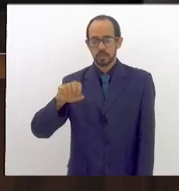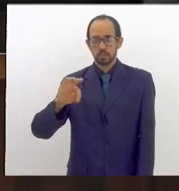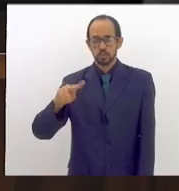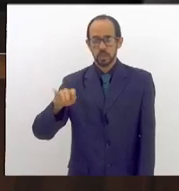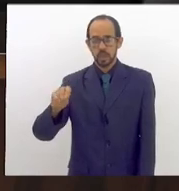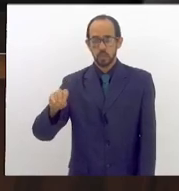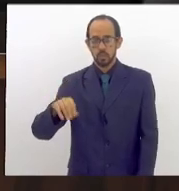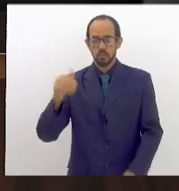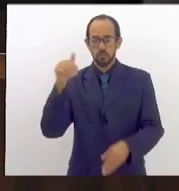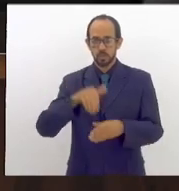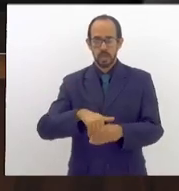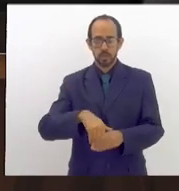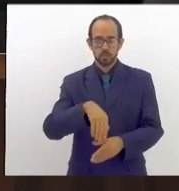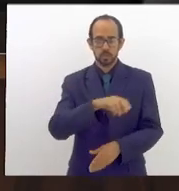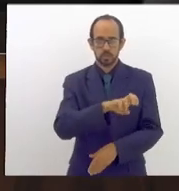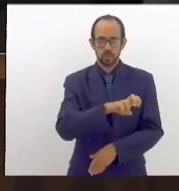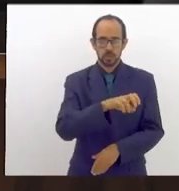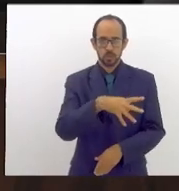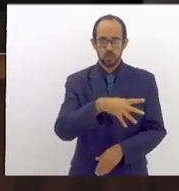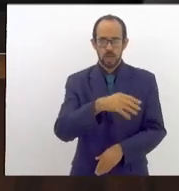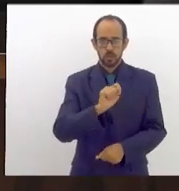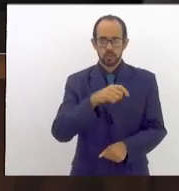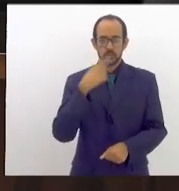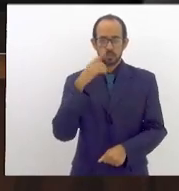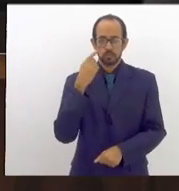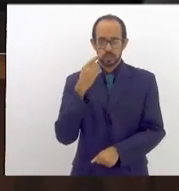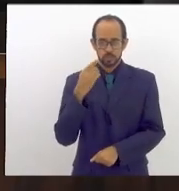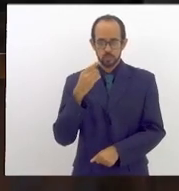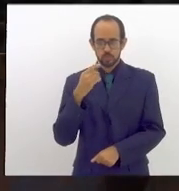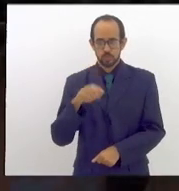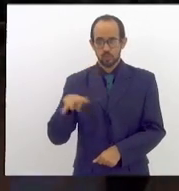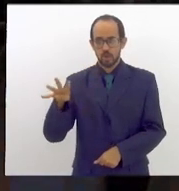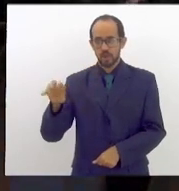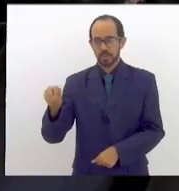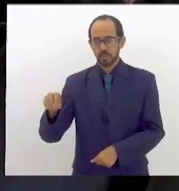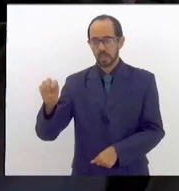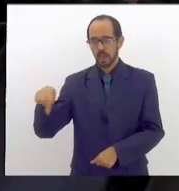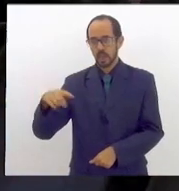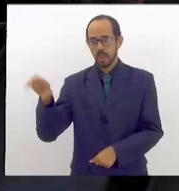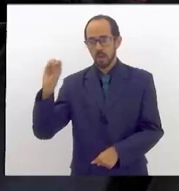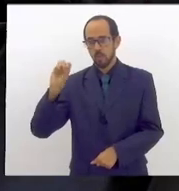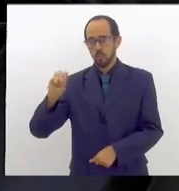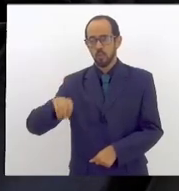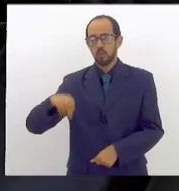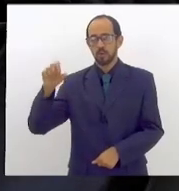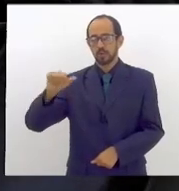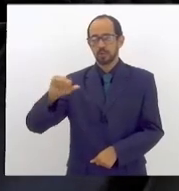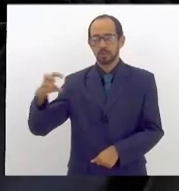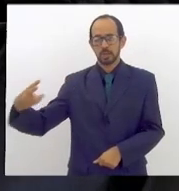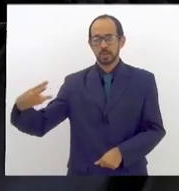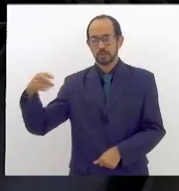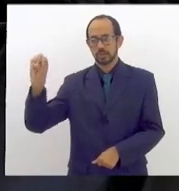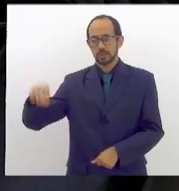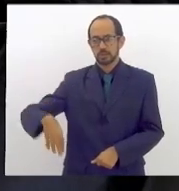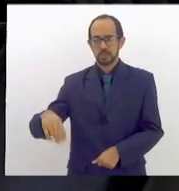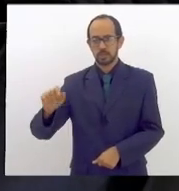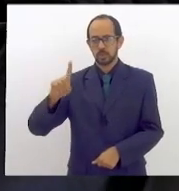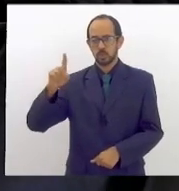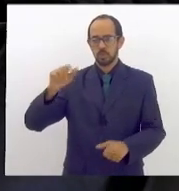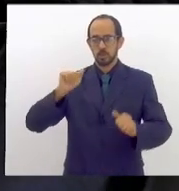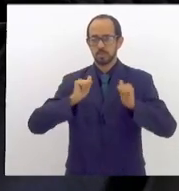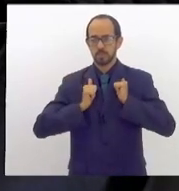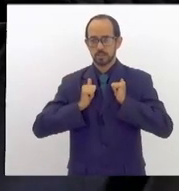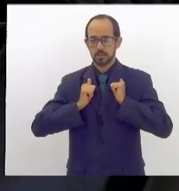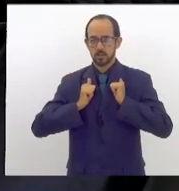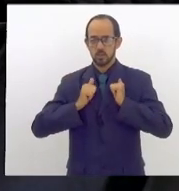o resultado votaram 54 senhor de parlamentares 40 não os 13 Sims e uma abstenção o relatório